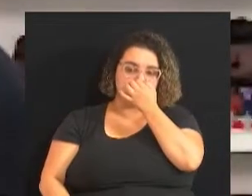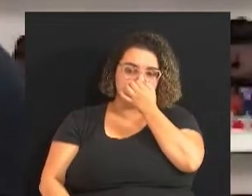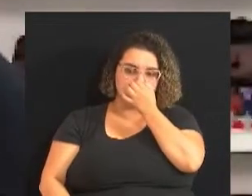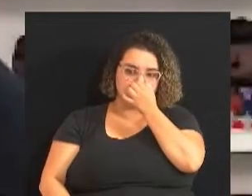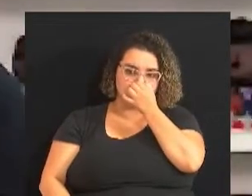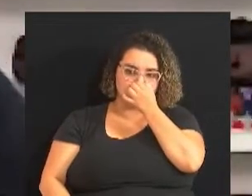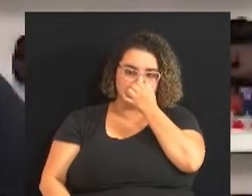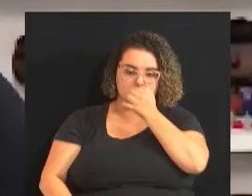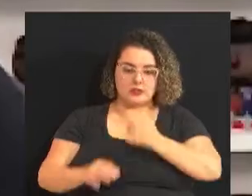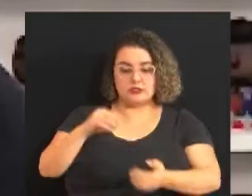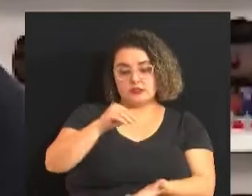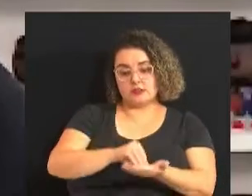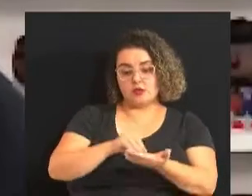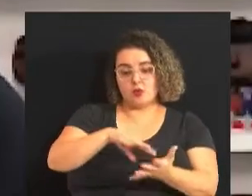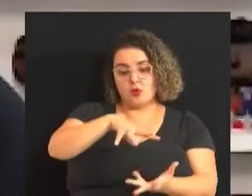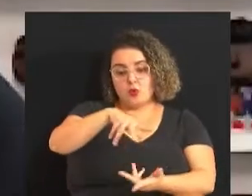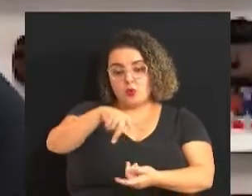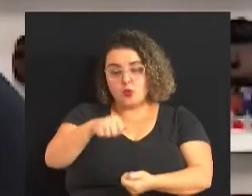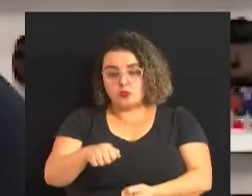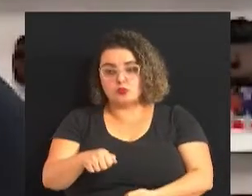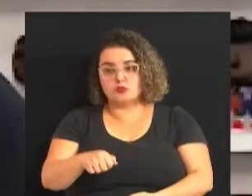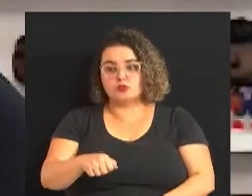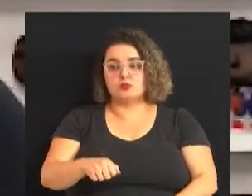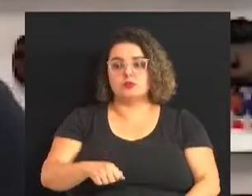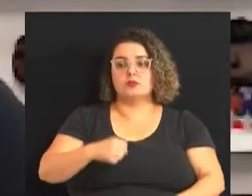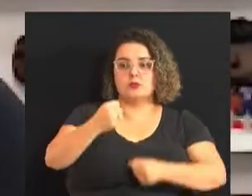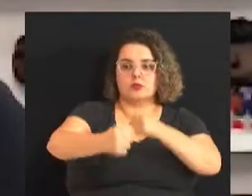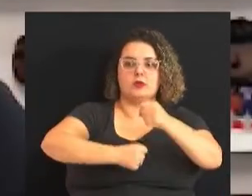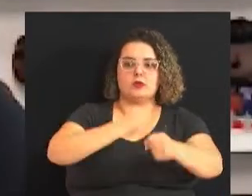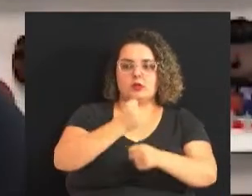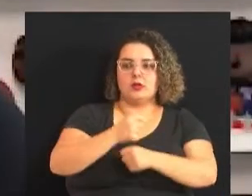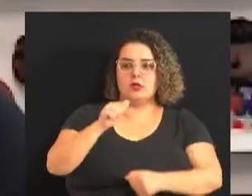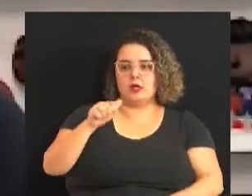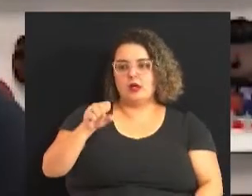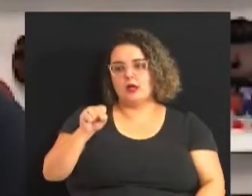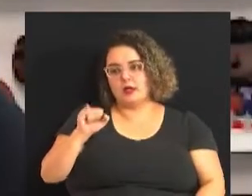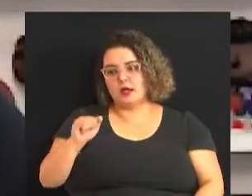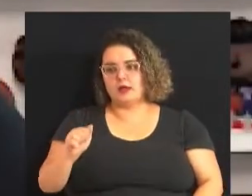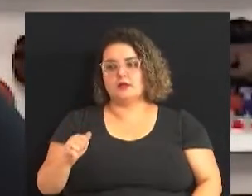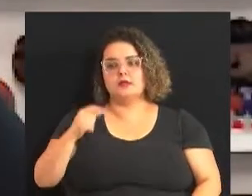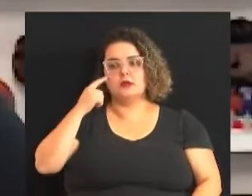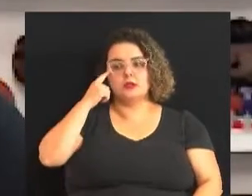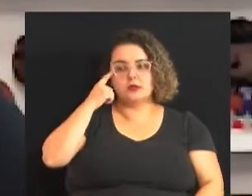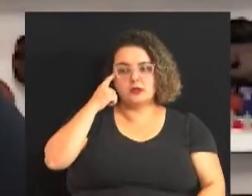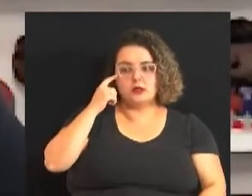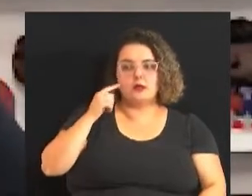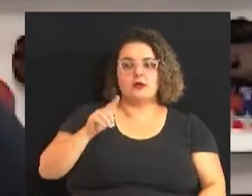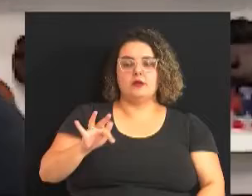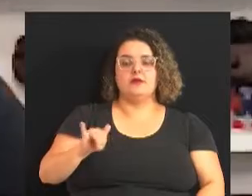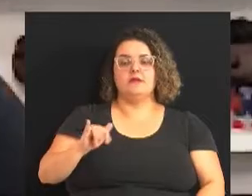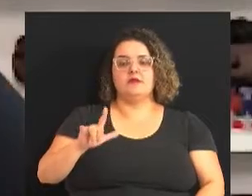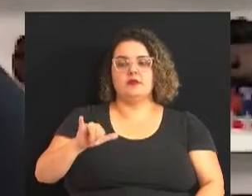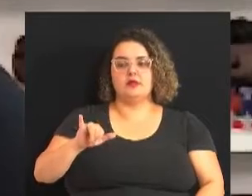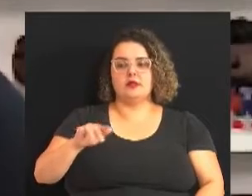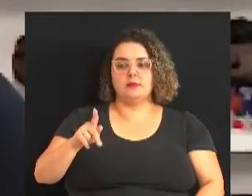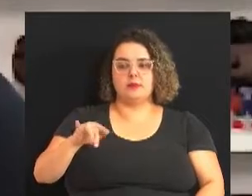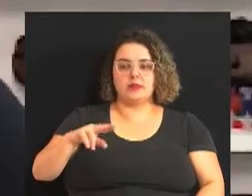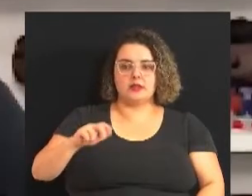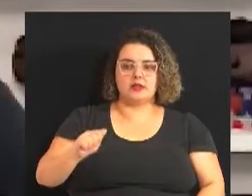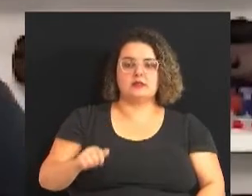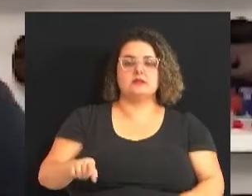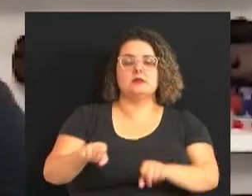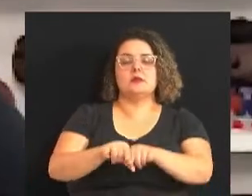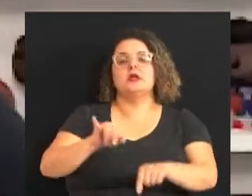último mundial que vai acontecer o ano que vem na Ásia, em 3 países, Japão, Filipinas e Indonésia, eles tiveram